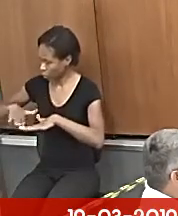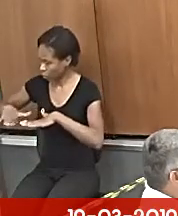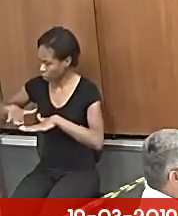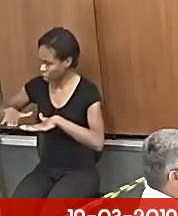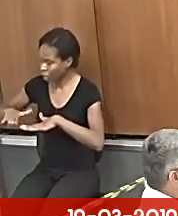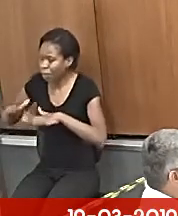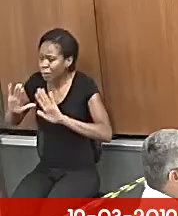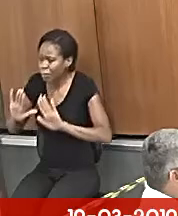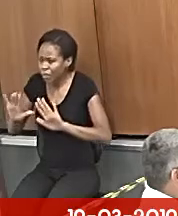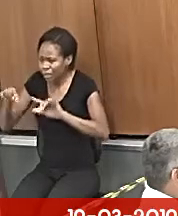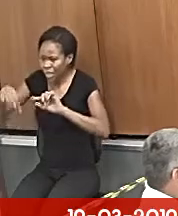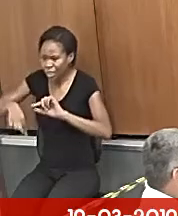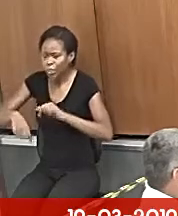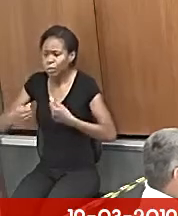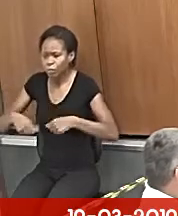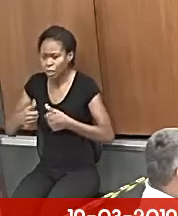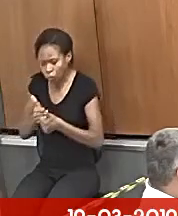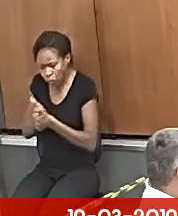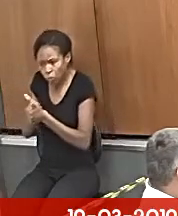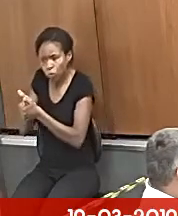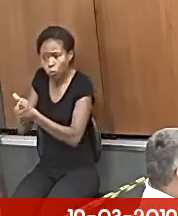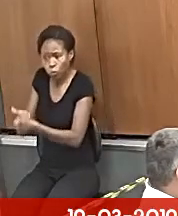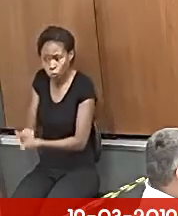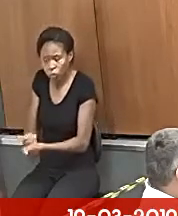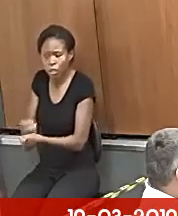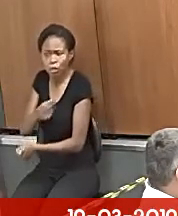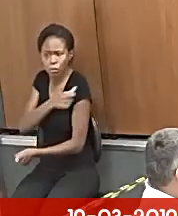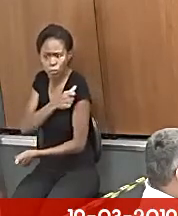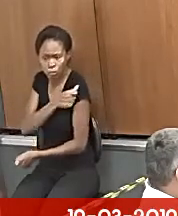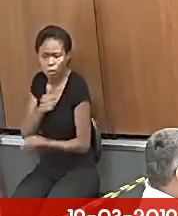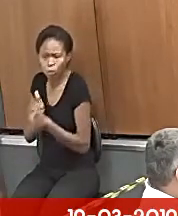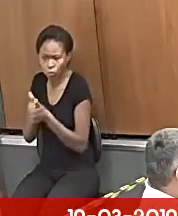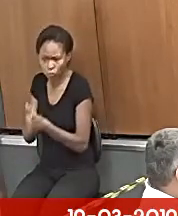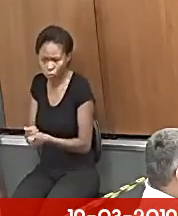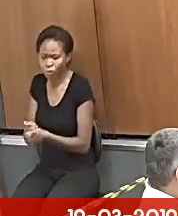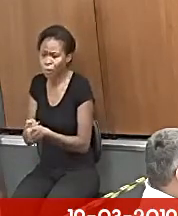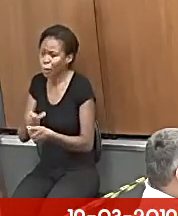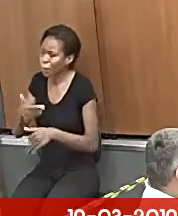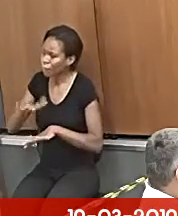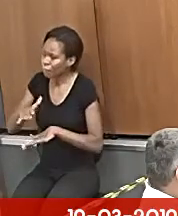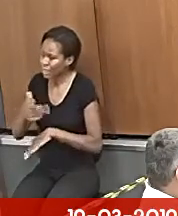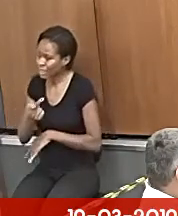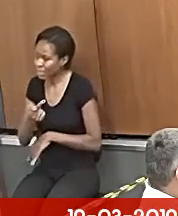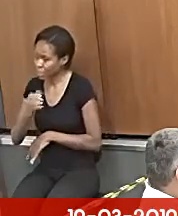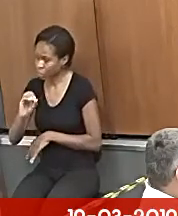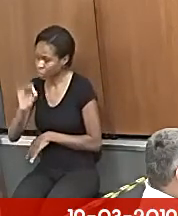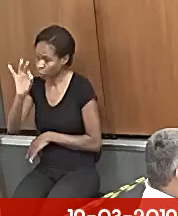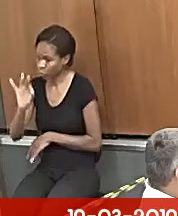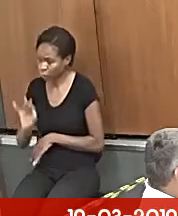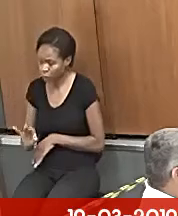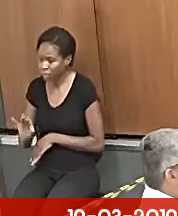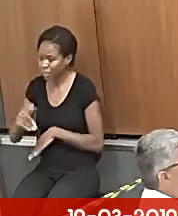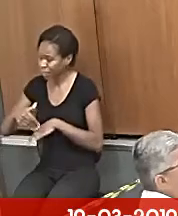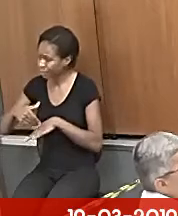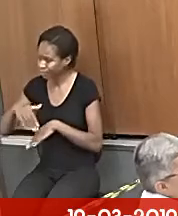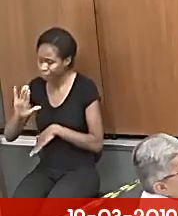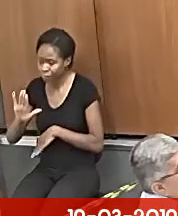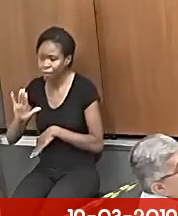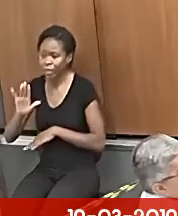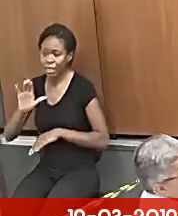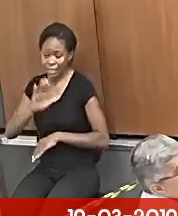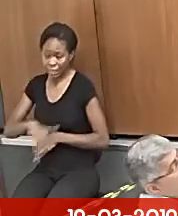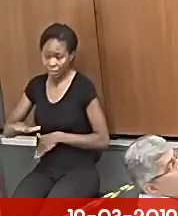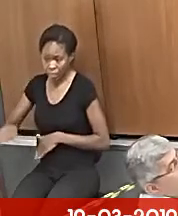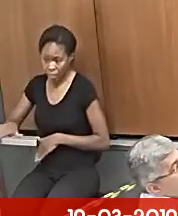a estatística é que mais de 60% das crianças que sai da escola original voltam para casa vão tomar